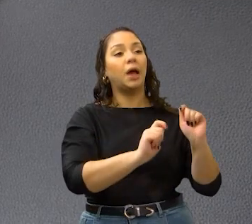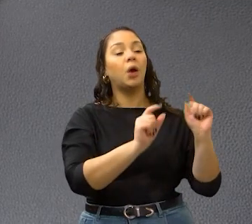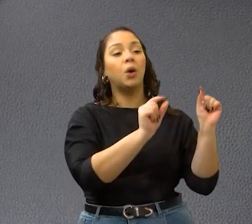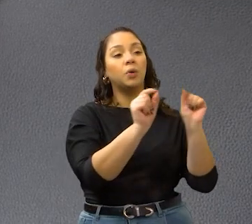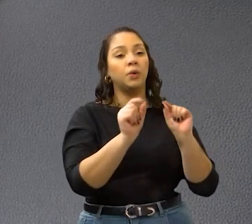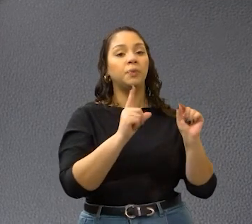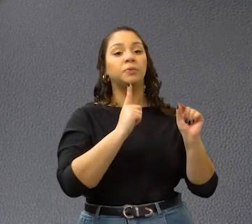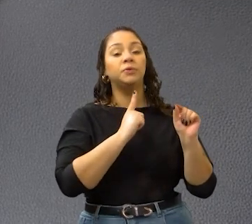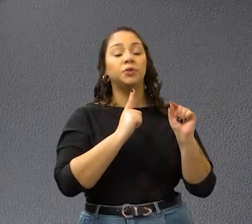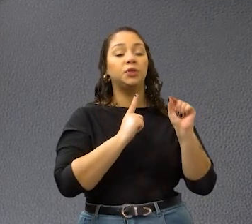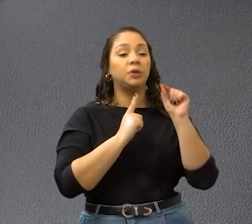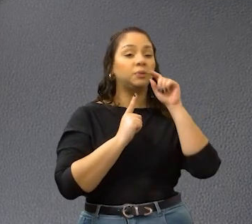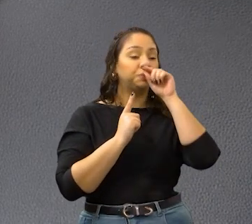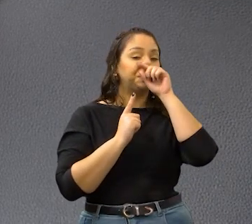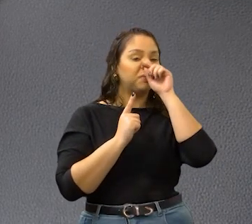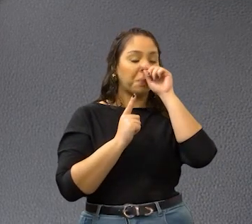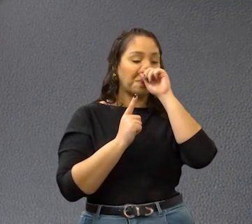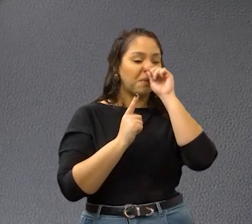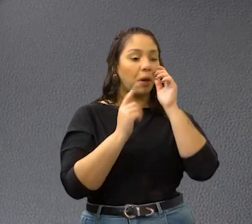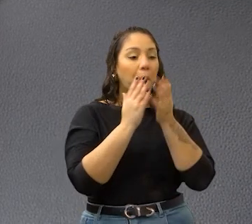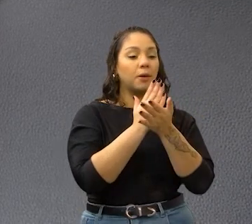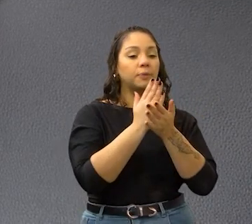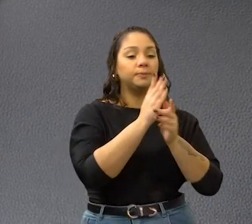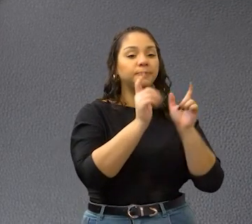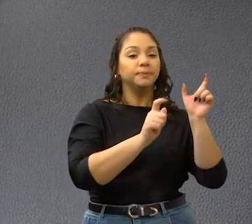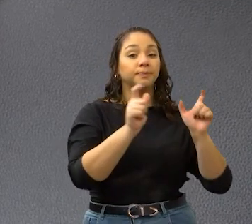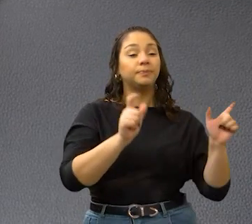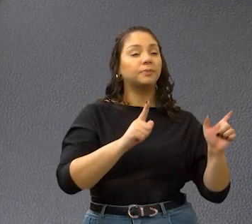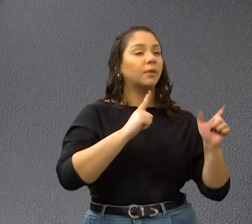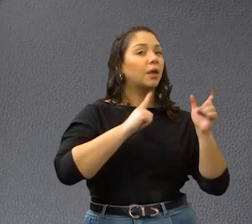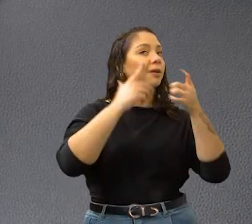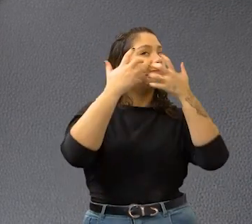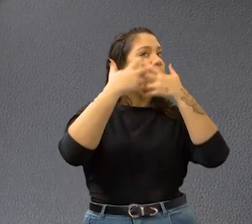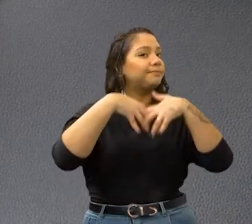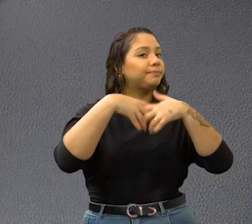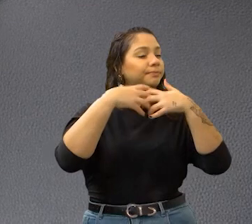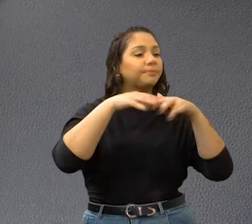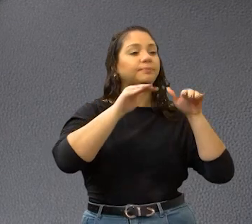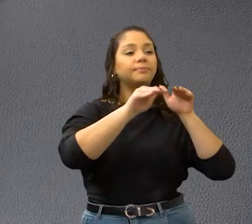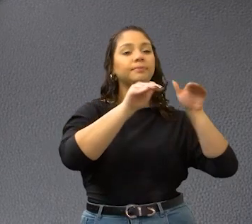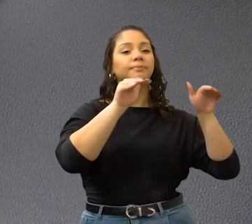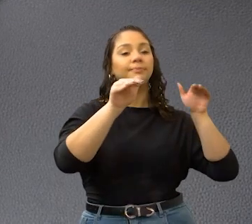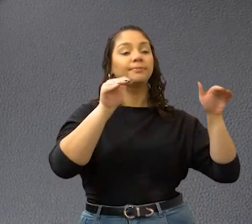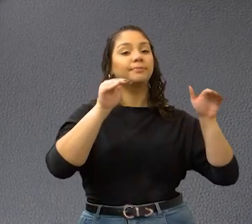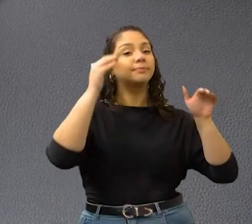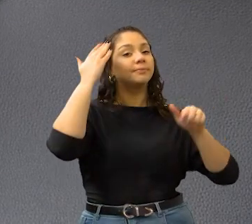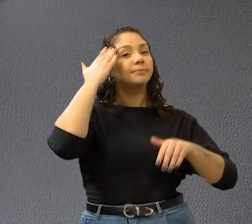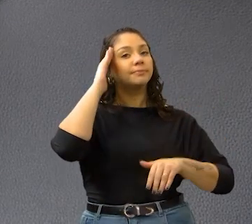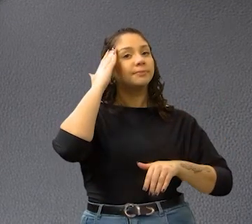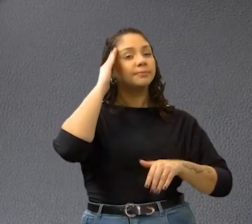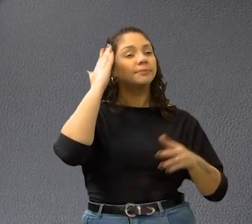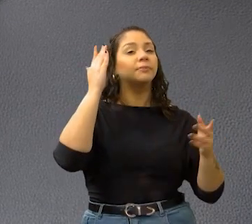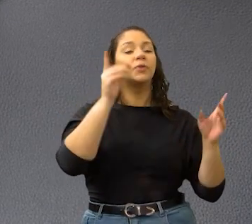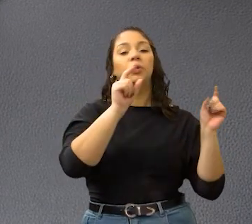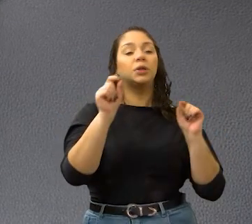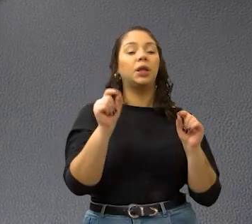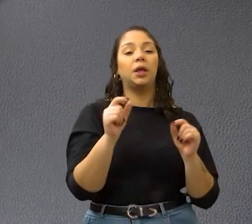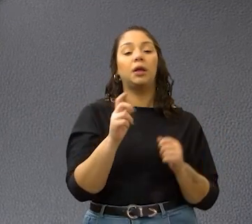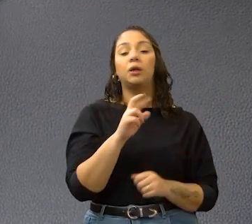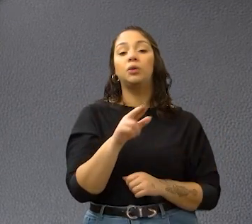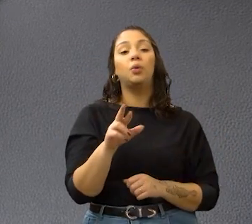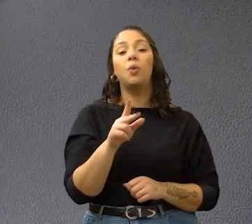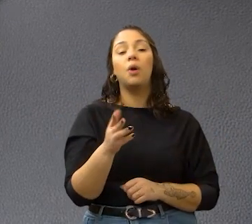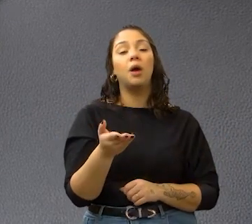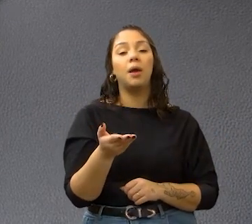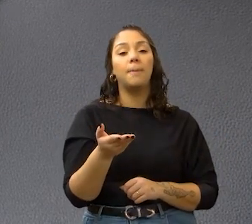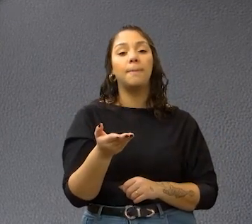a capacidade, muitas vezes, de chegar em algumas pessoas e fazer algumas reflexões, né? Então, de entender, né,